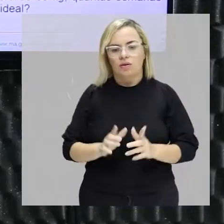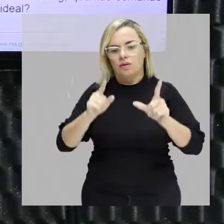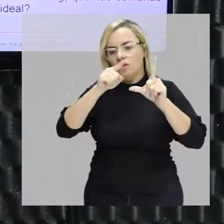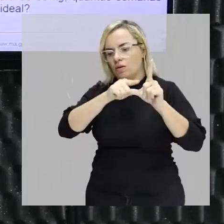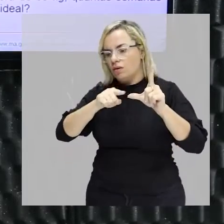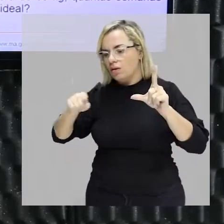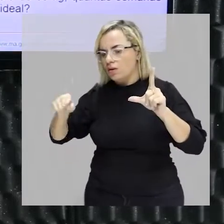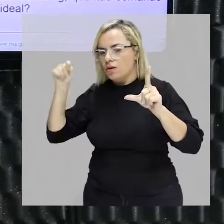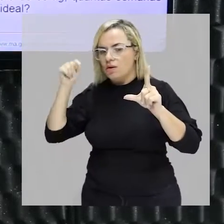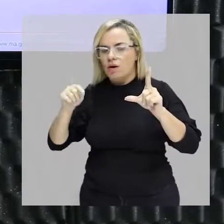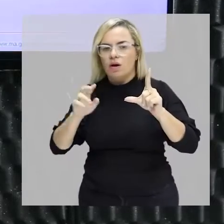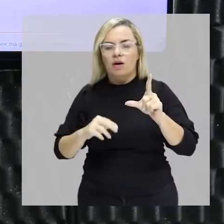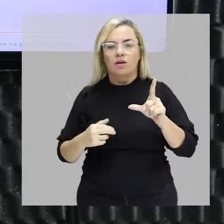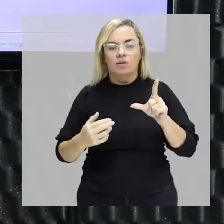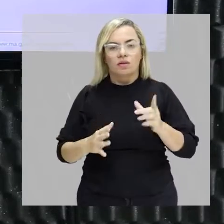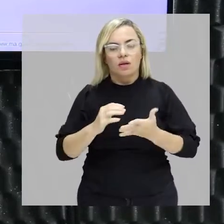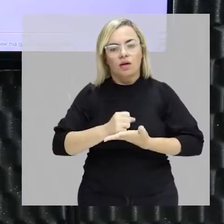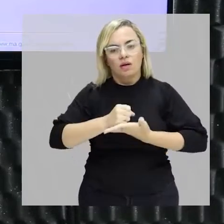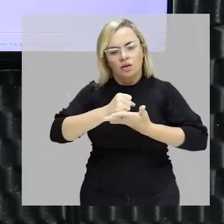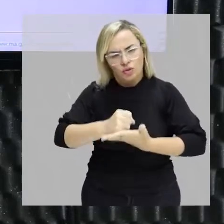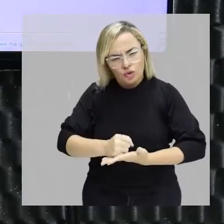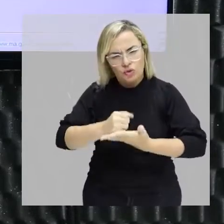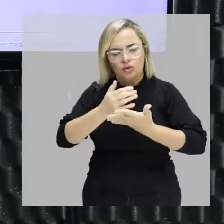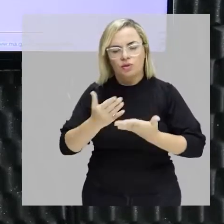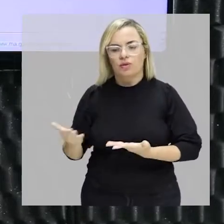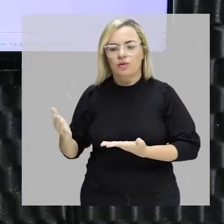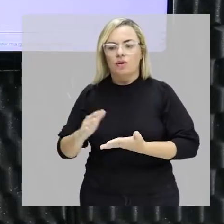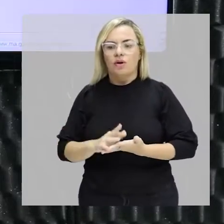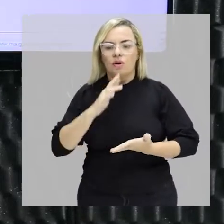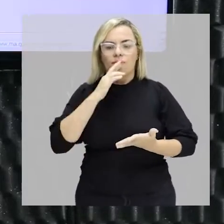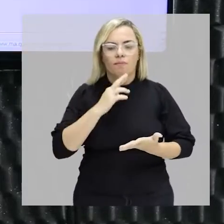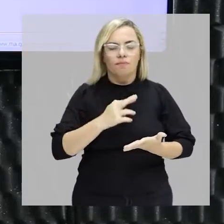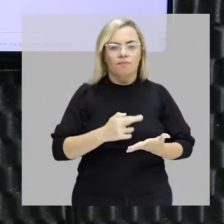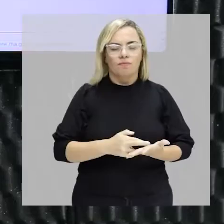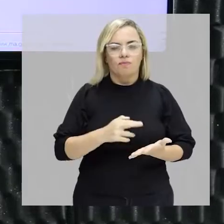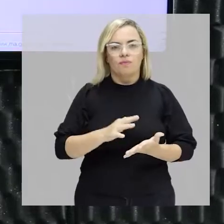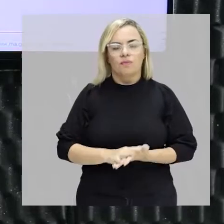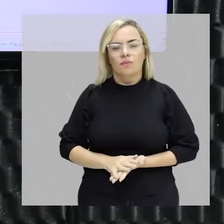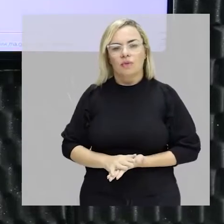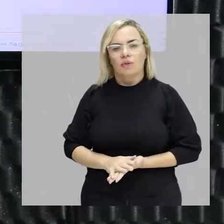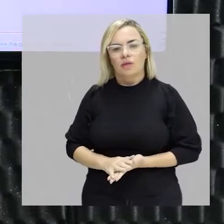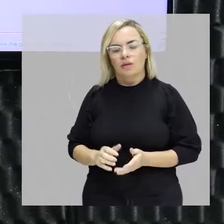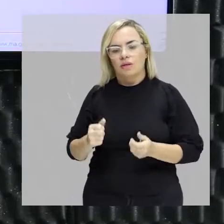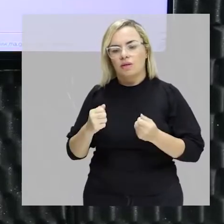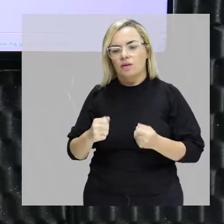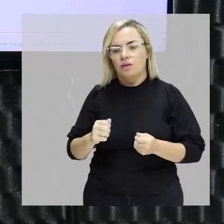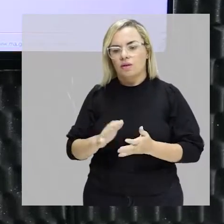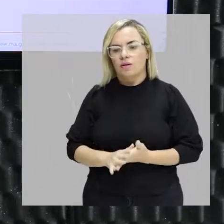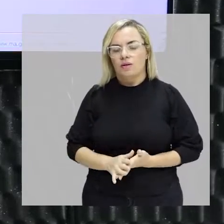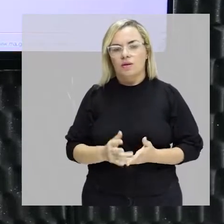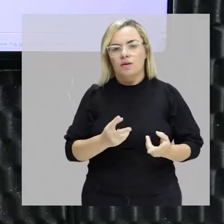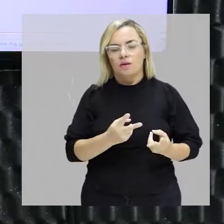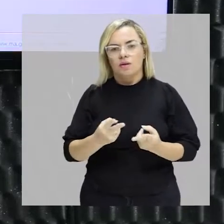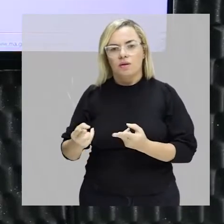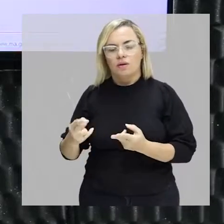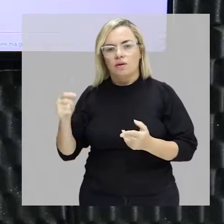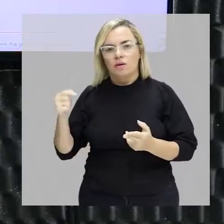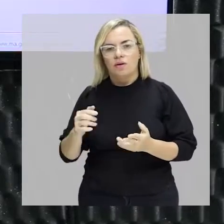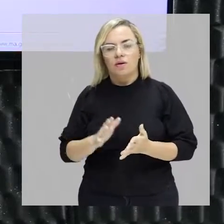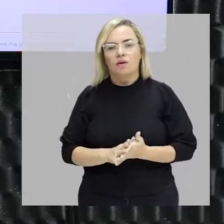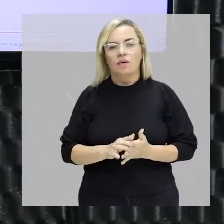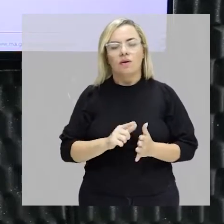dar suporte, tá? Então, para eu resolver, é suficiente eu igualar aquela lei de formação,